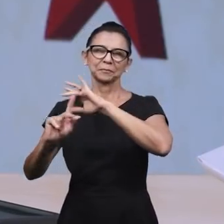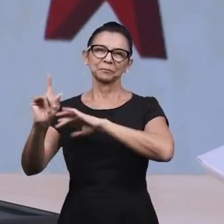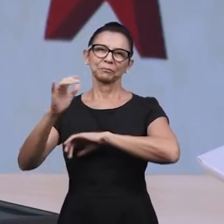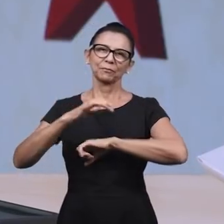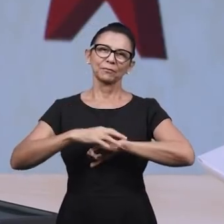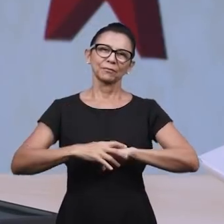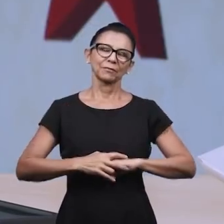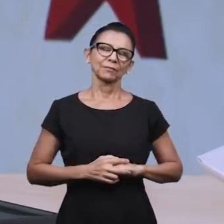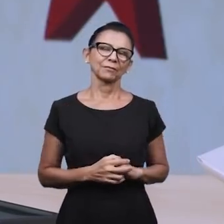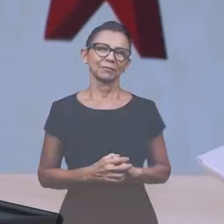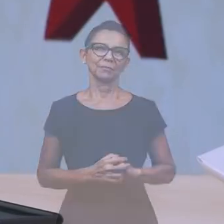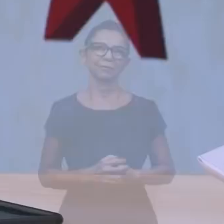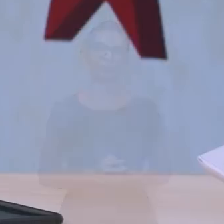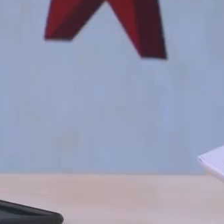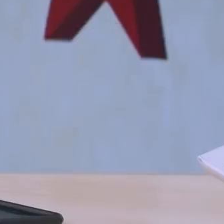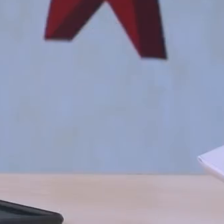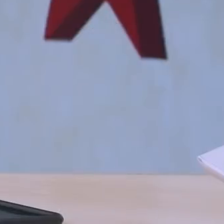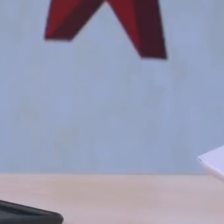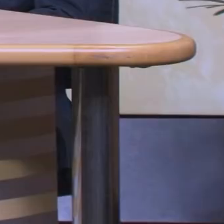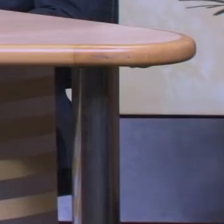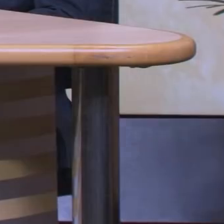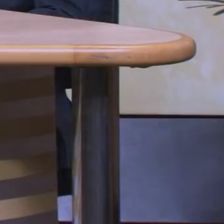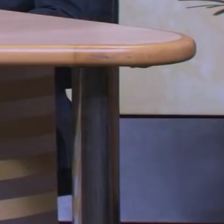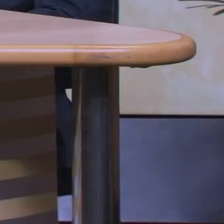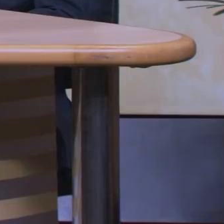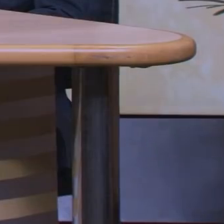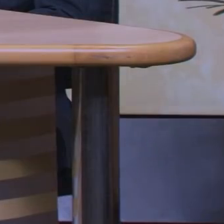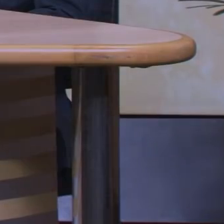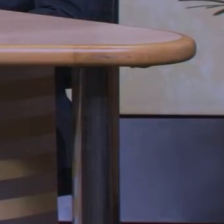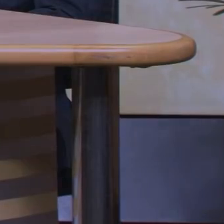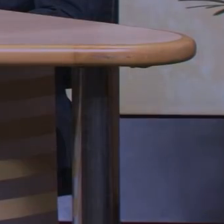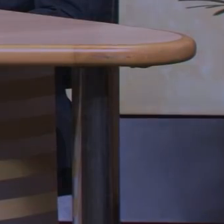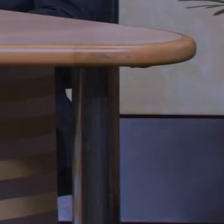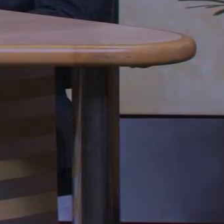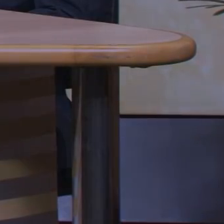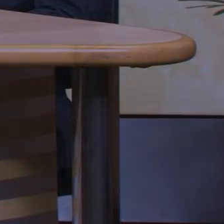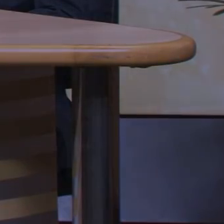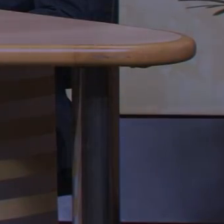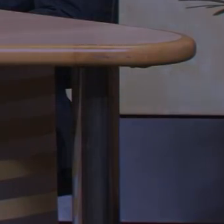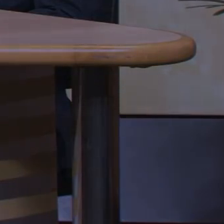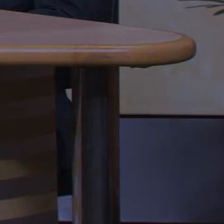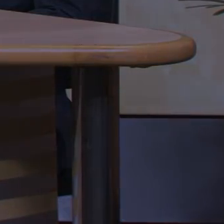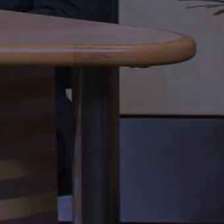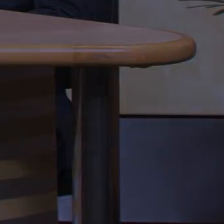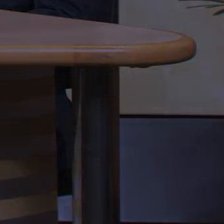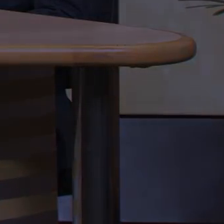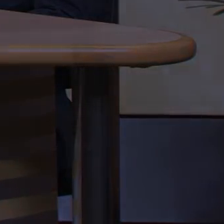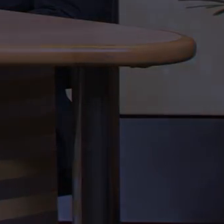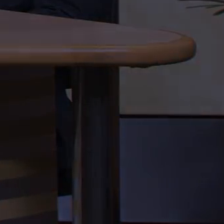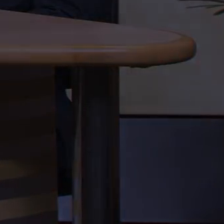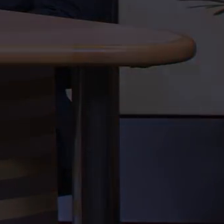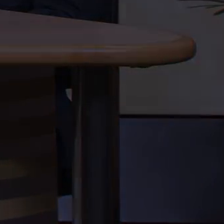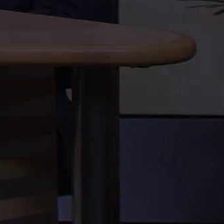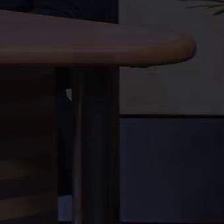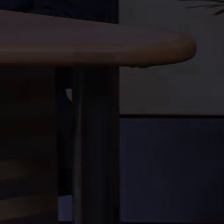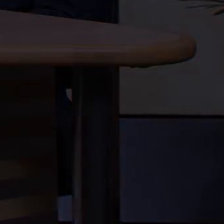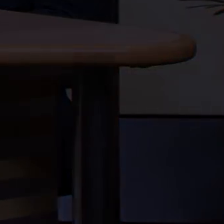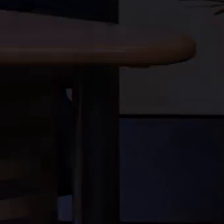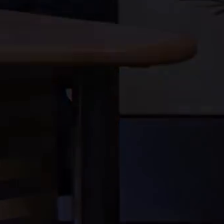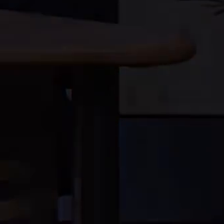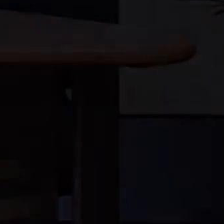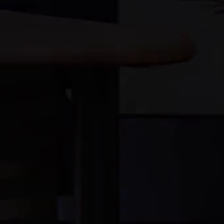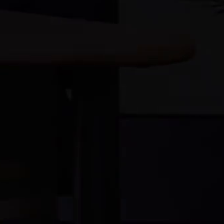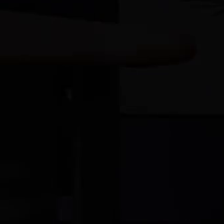Evangelho Eterno. Você acabou de assistir na TV Web Manaim Conversas Bíblicas.